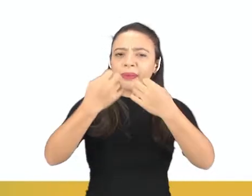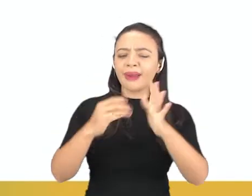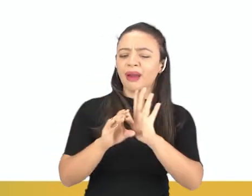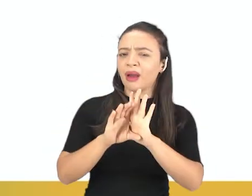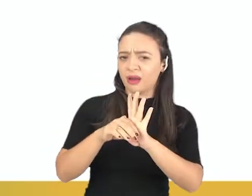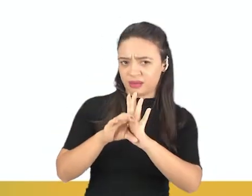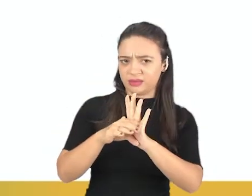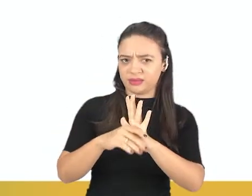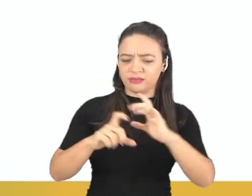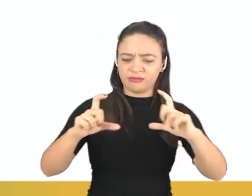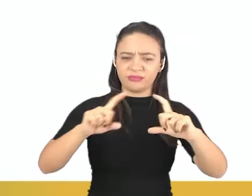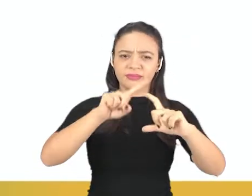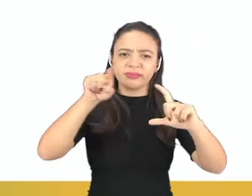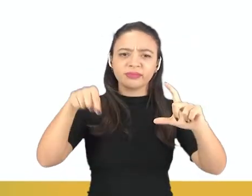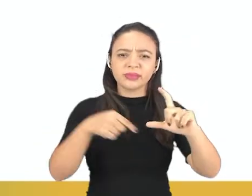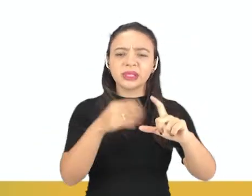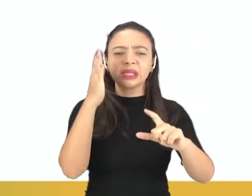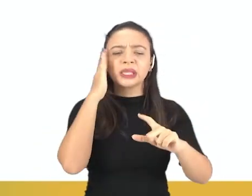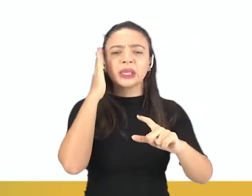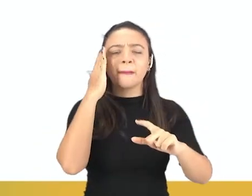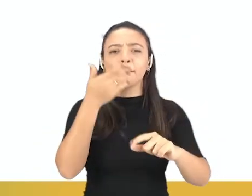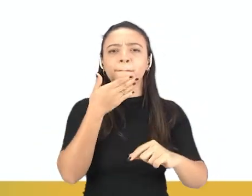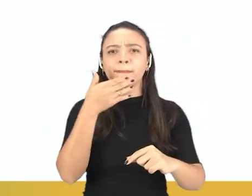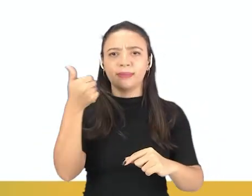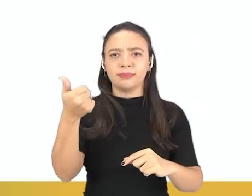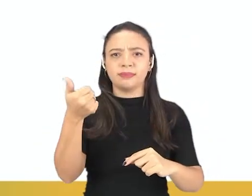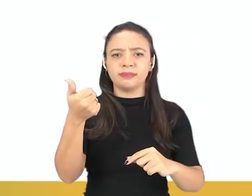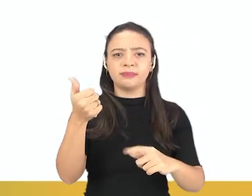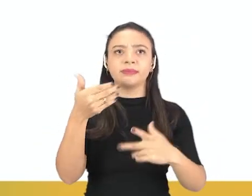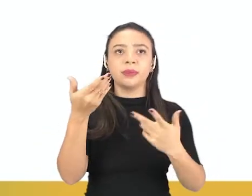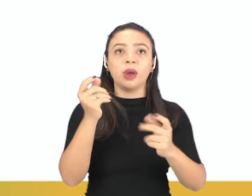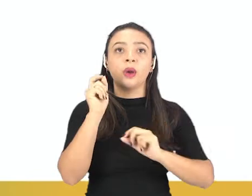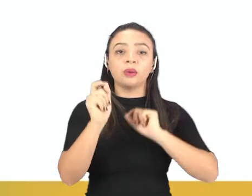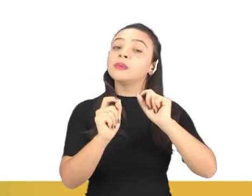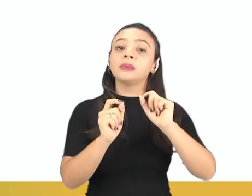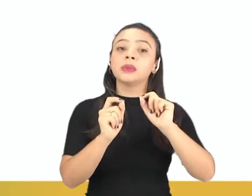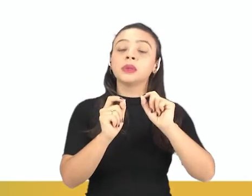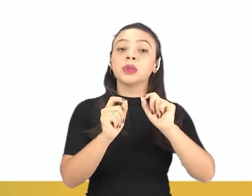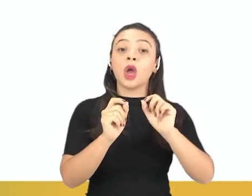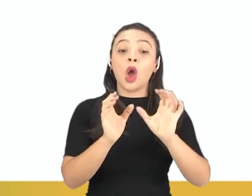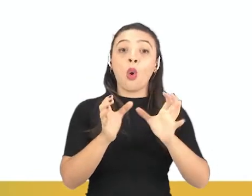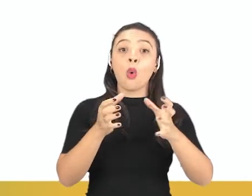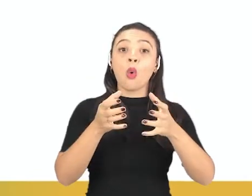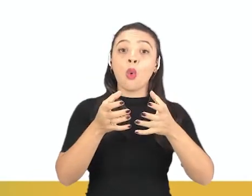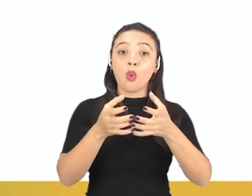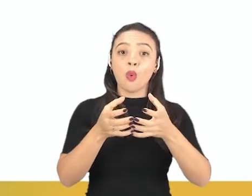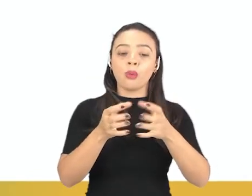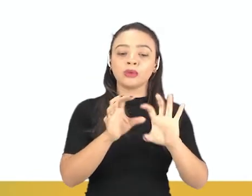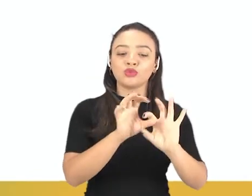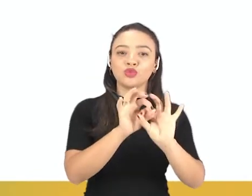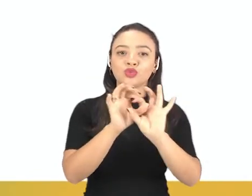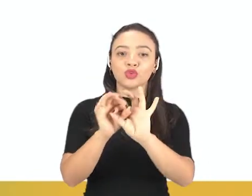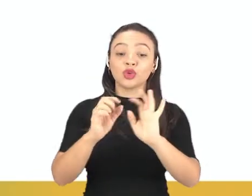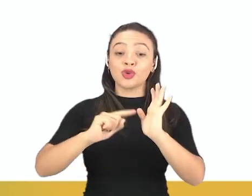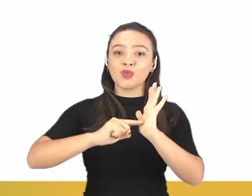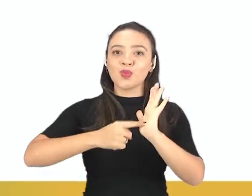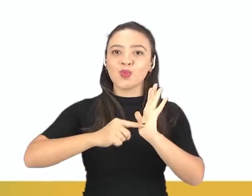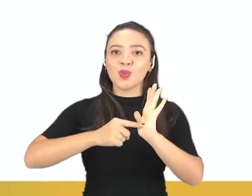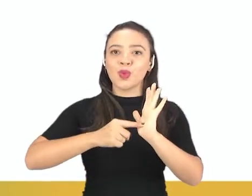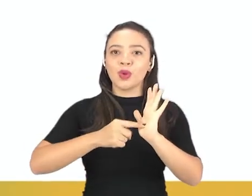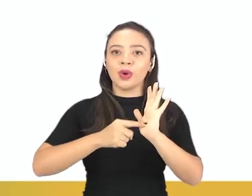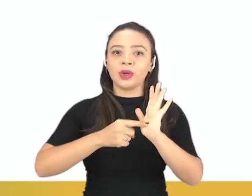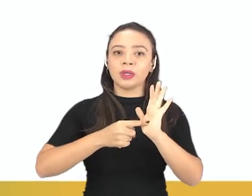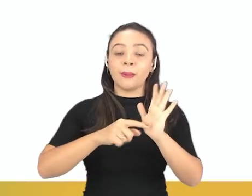circunferência para a gente ter uma precisão do seu conceito a circunferência é a reunião a união de pontos